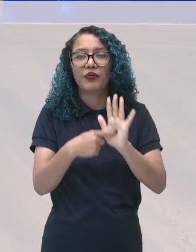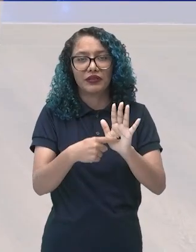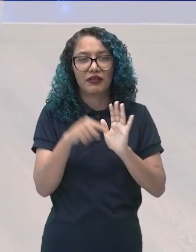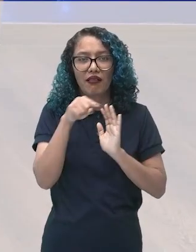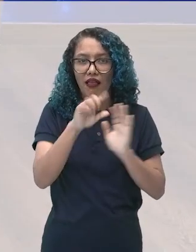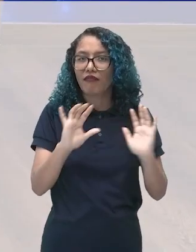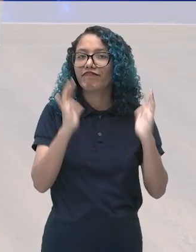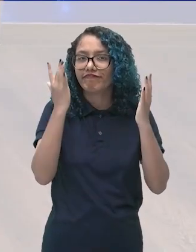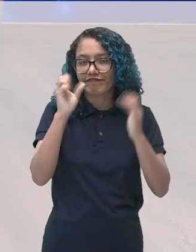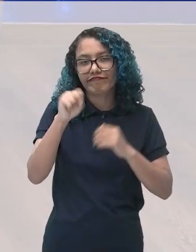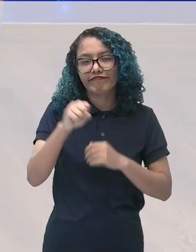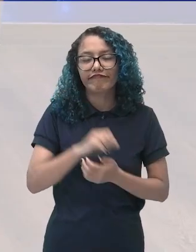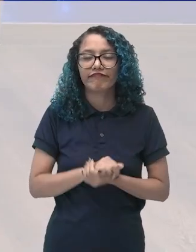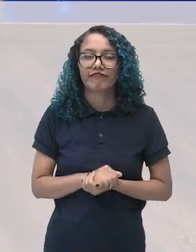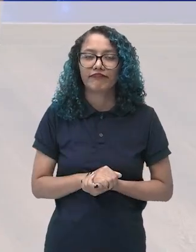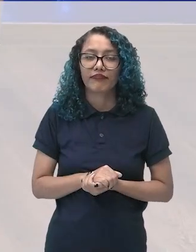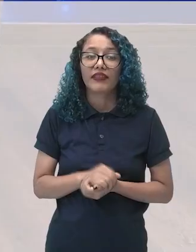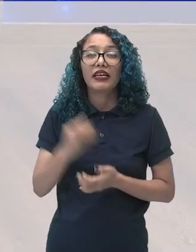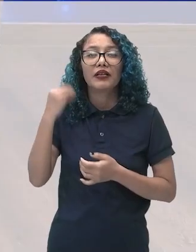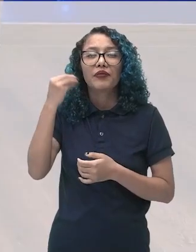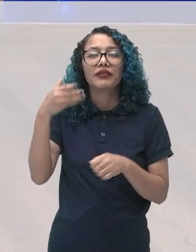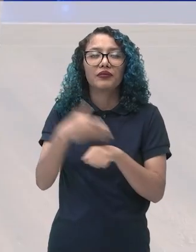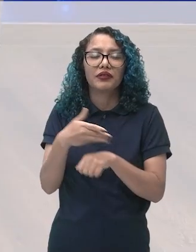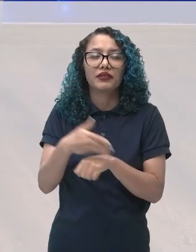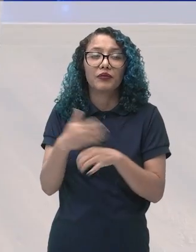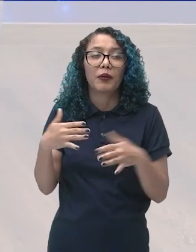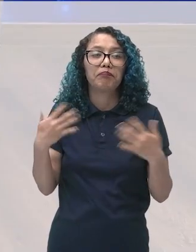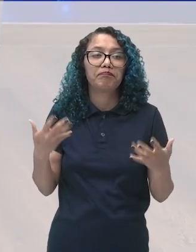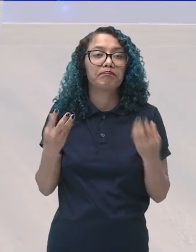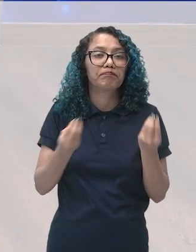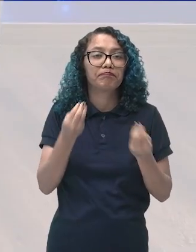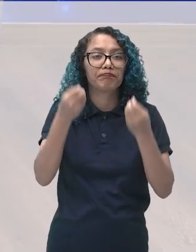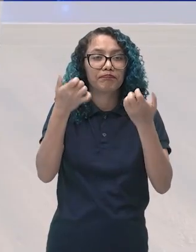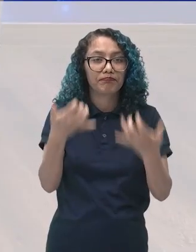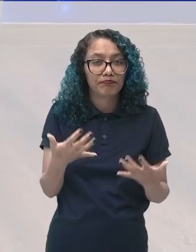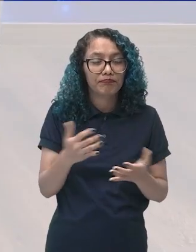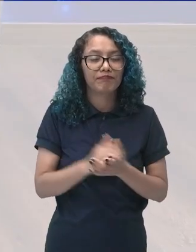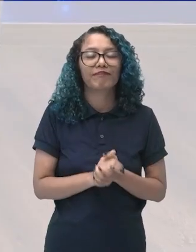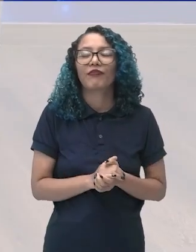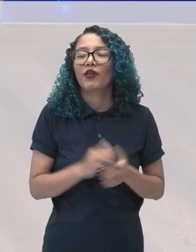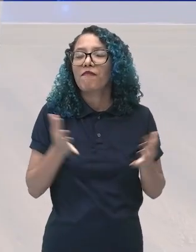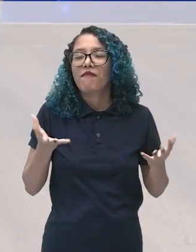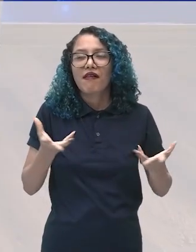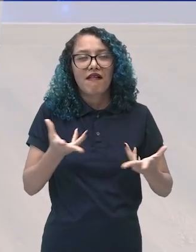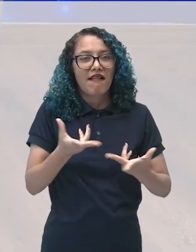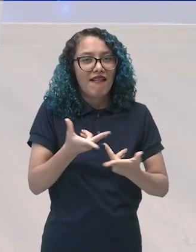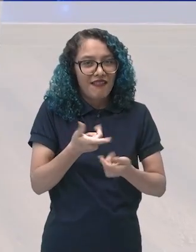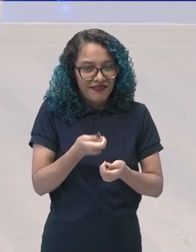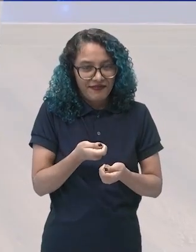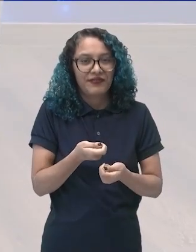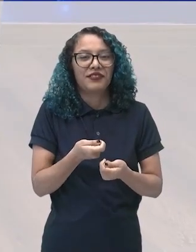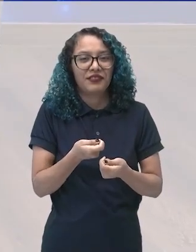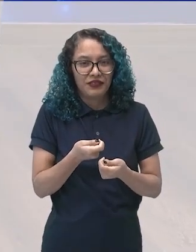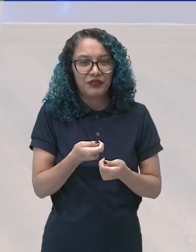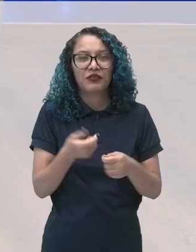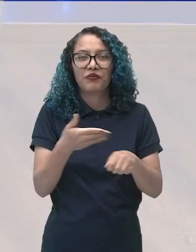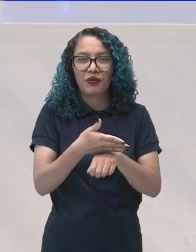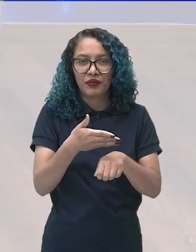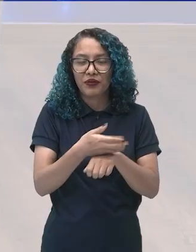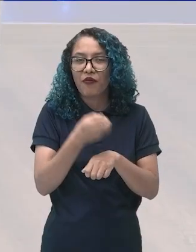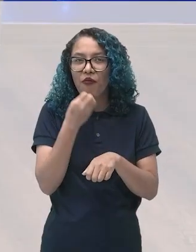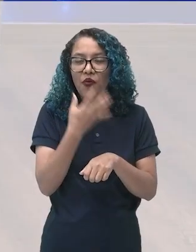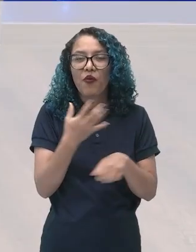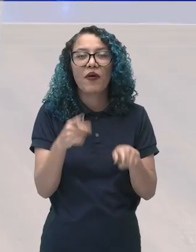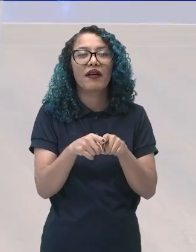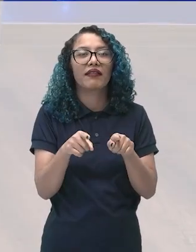E como foi a experiência de participar desse festival? Foi incrível. Não só pela participação em si, mas